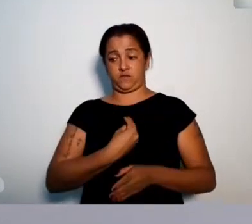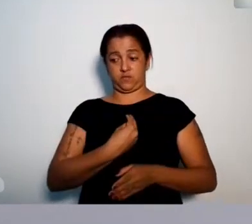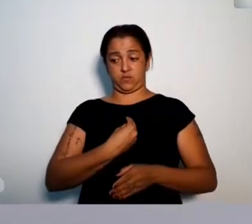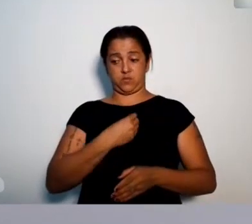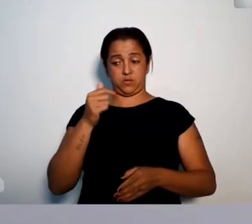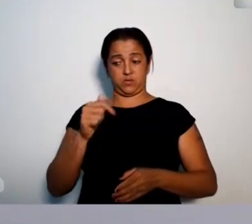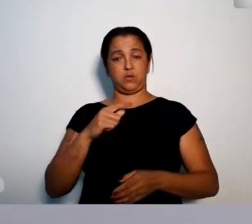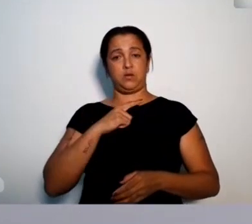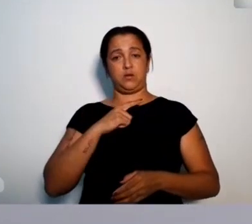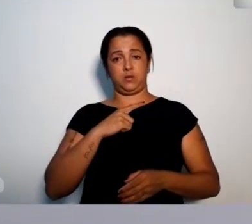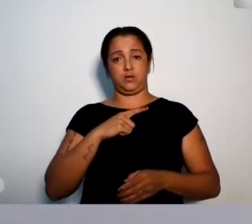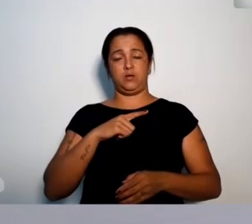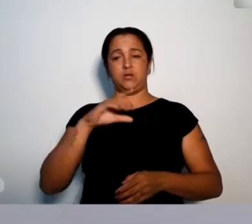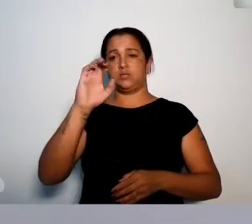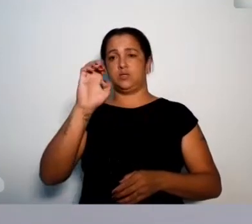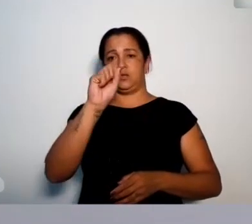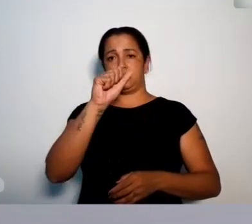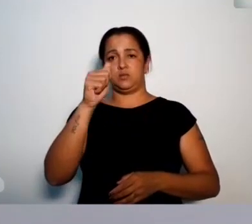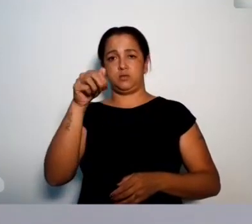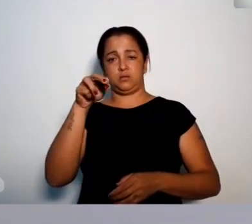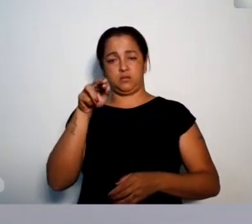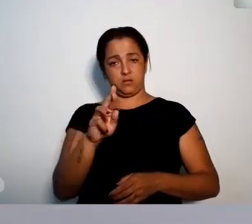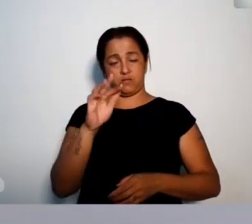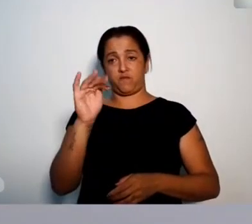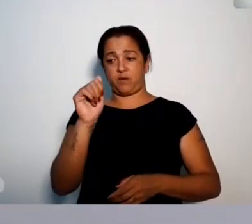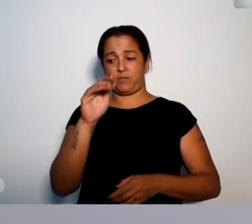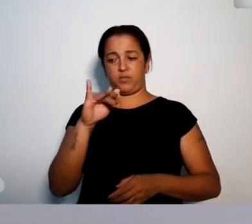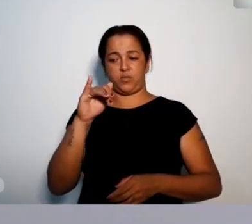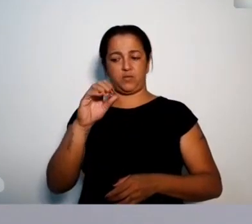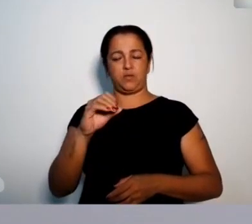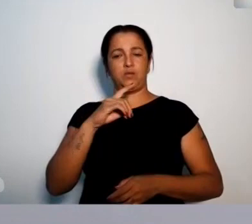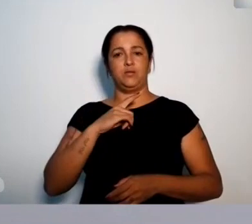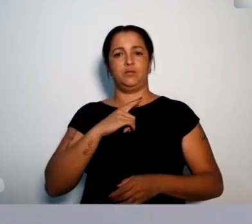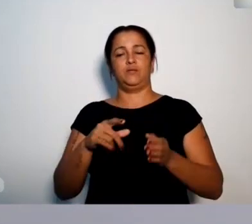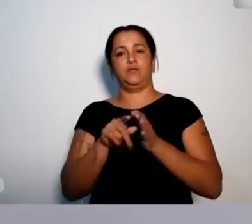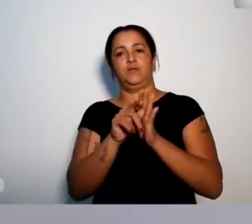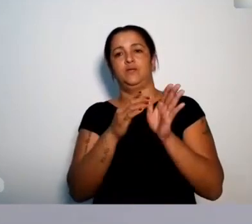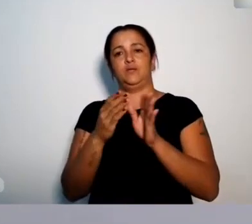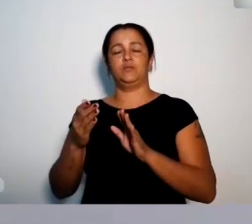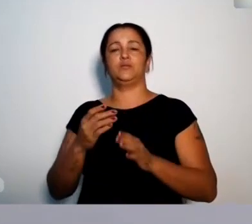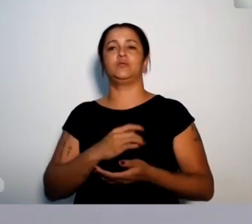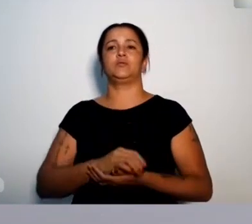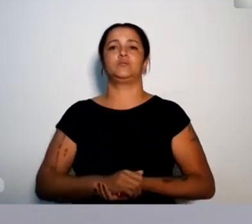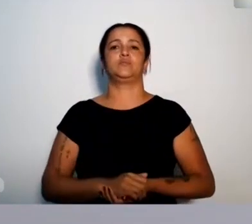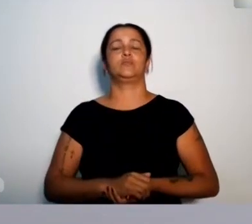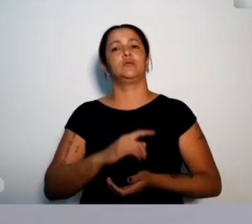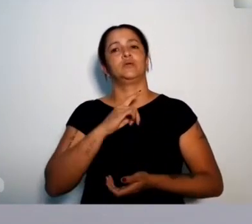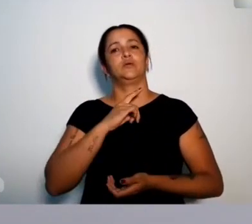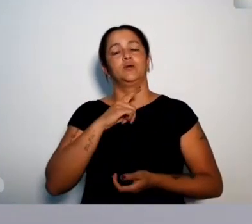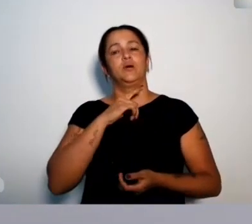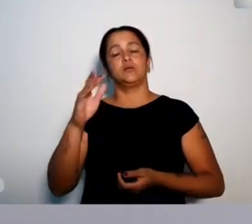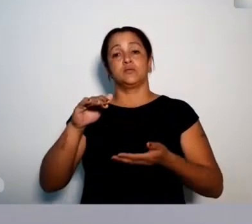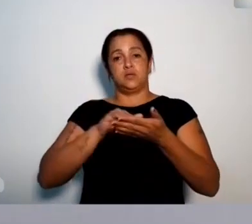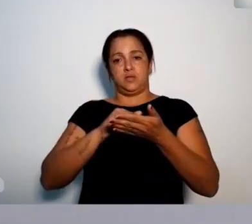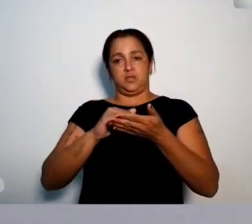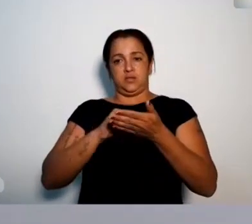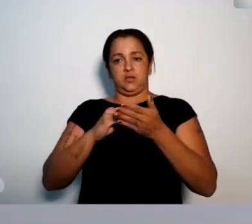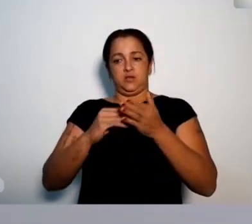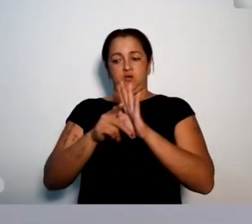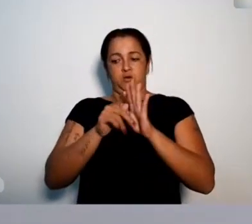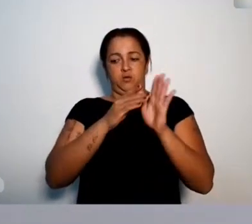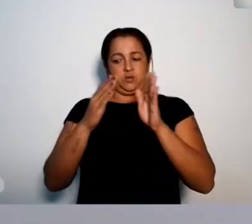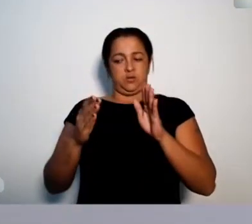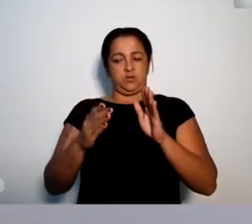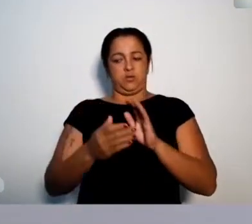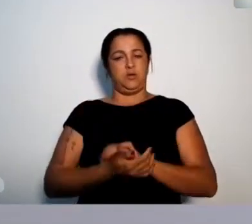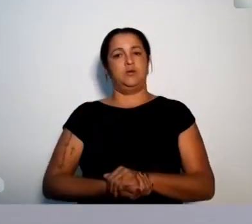o Fábio, secretário, dando explicação, e todos os vereadores foram notificados pela secretaria que estaria a reunião presente às 14h30. O